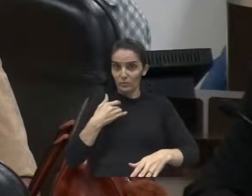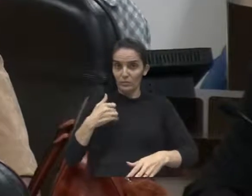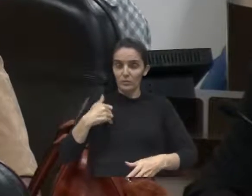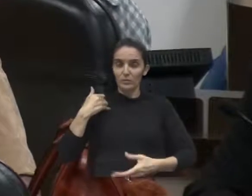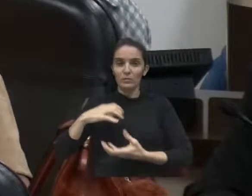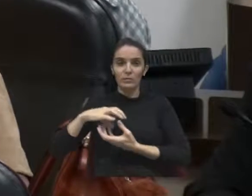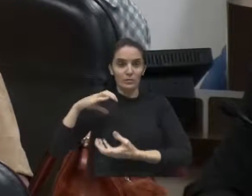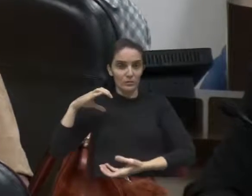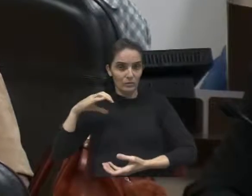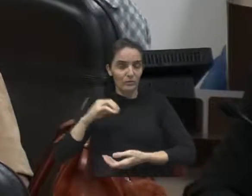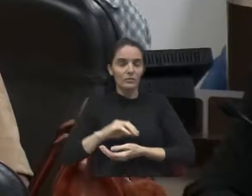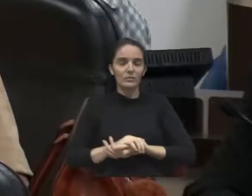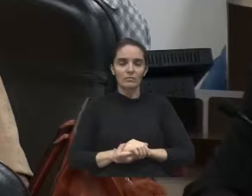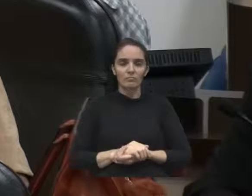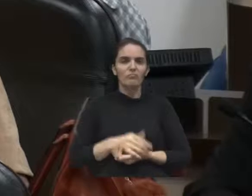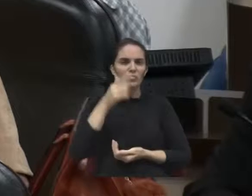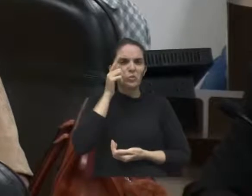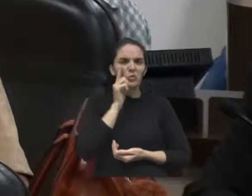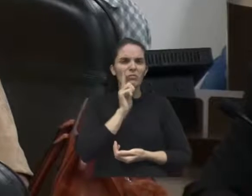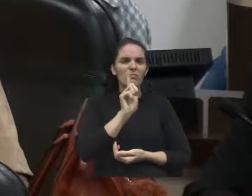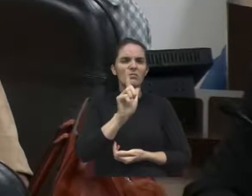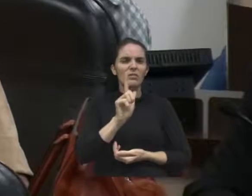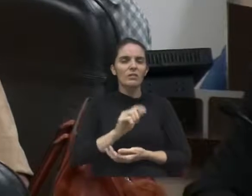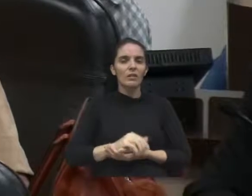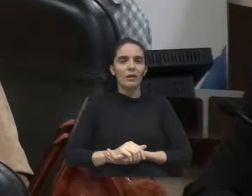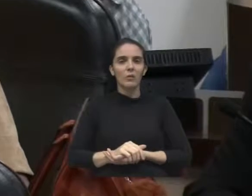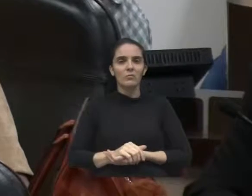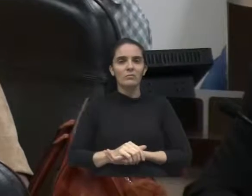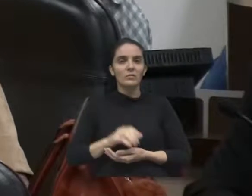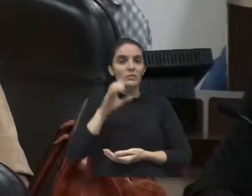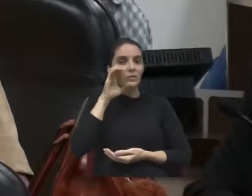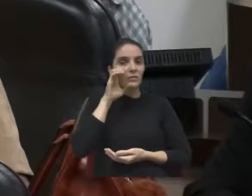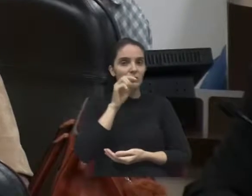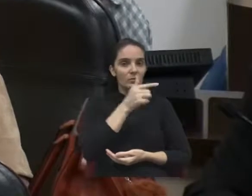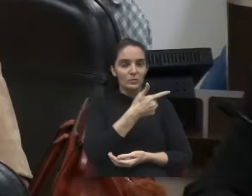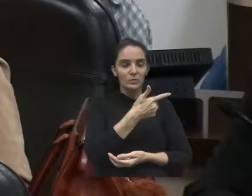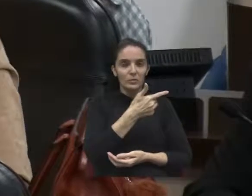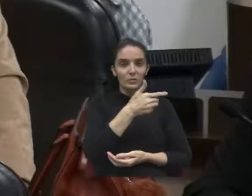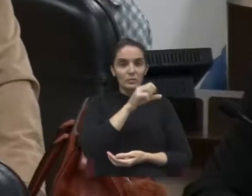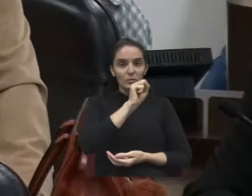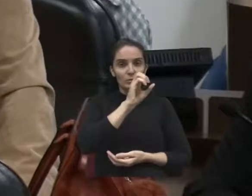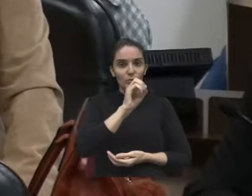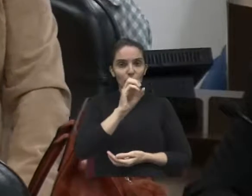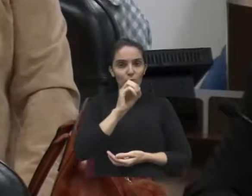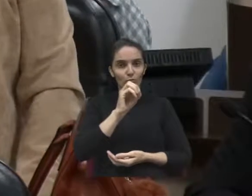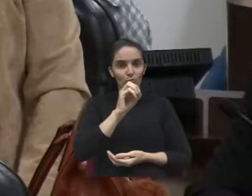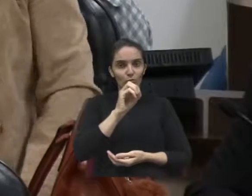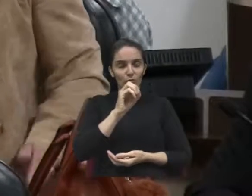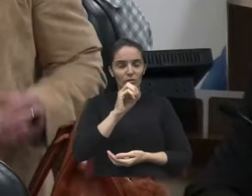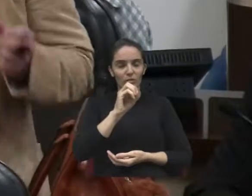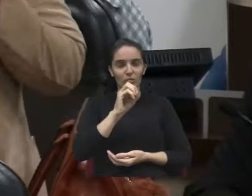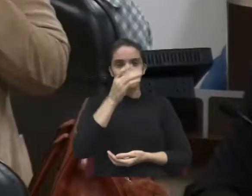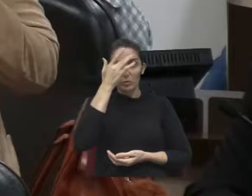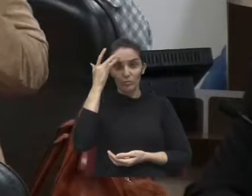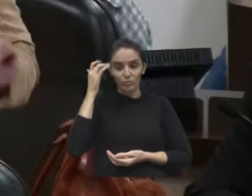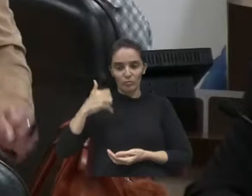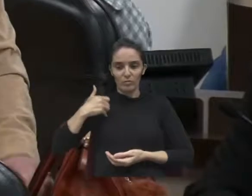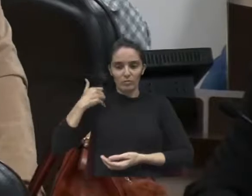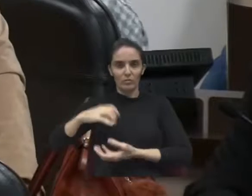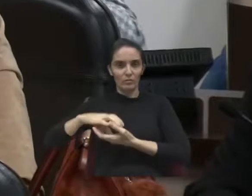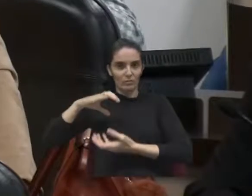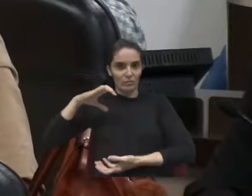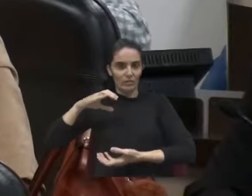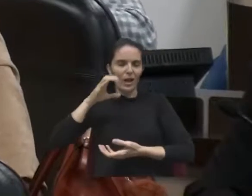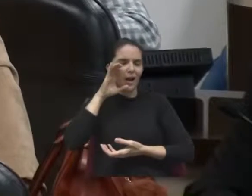conseguiu, doutor Marcelo, que eu saísse de lá com 2.800 idosos. Então, eu fico feliz, isso eu levo para mim assim, com muito